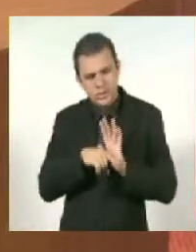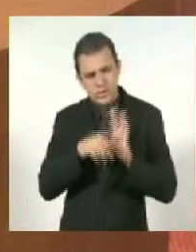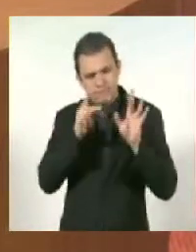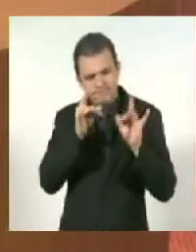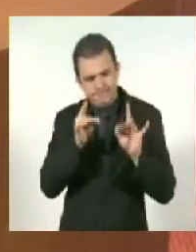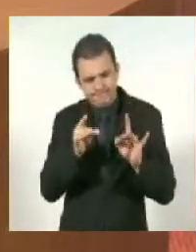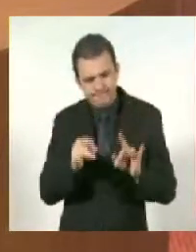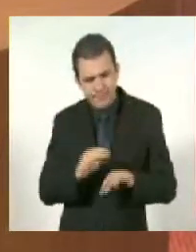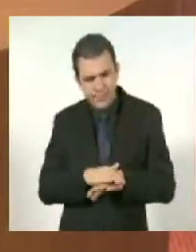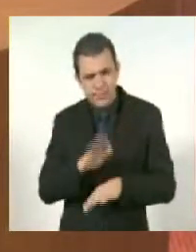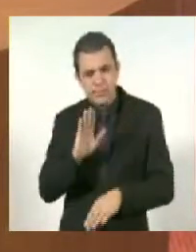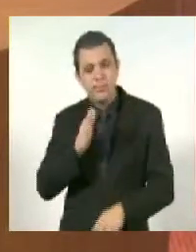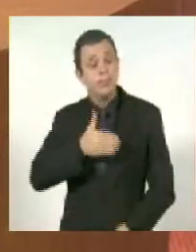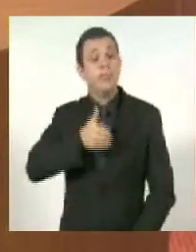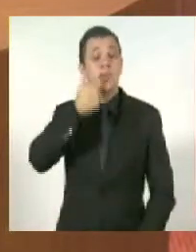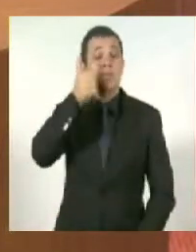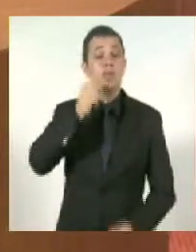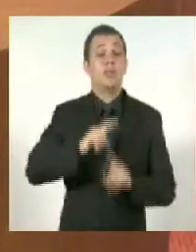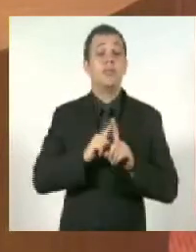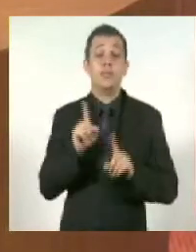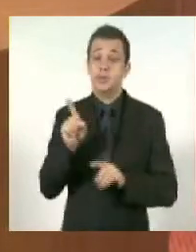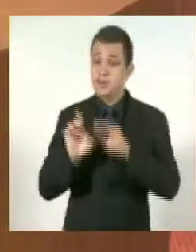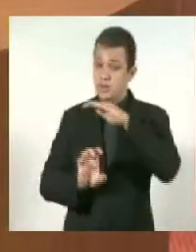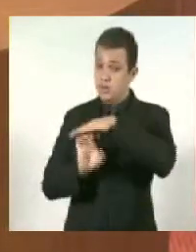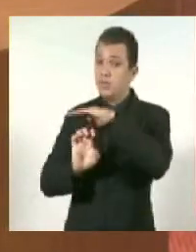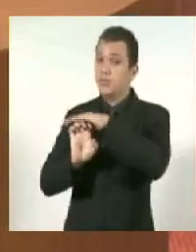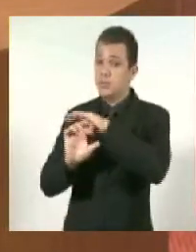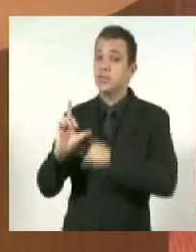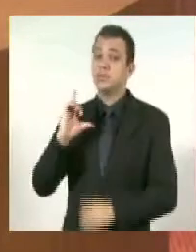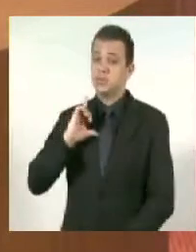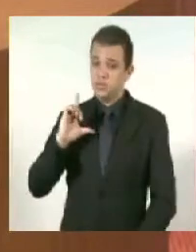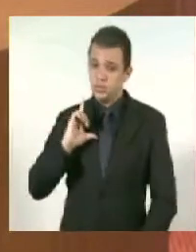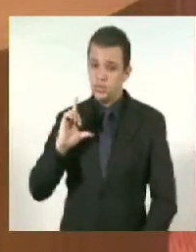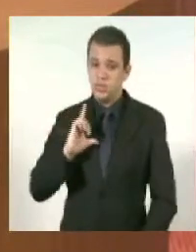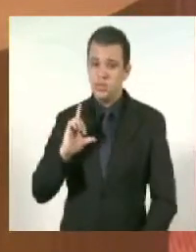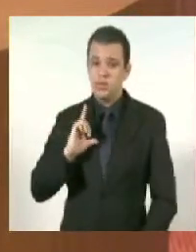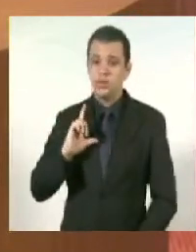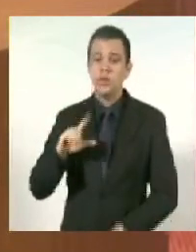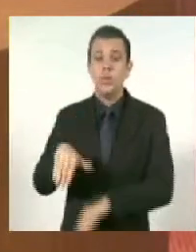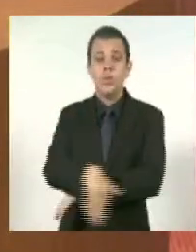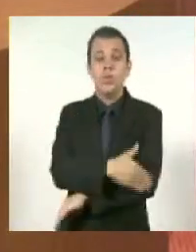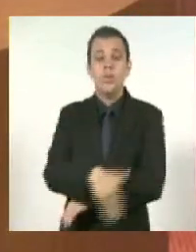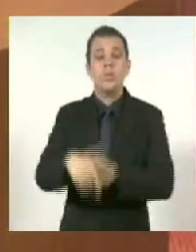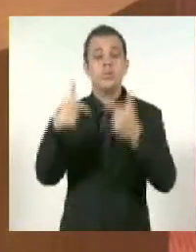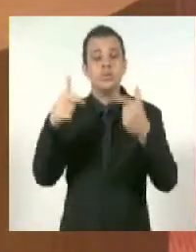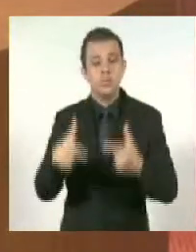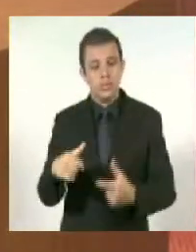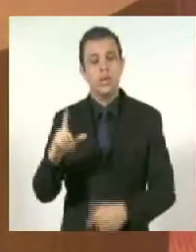existe, ela tem endereço, não é proibido